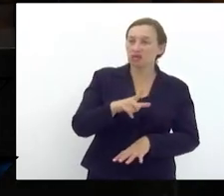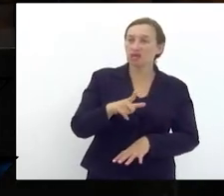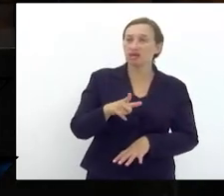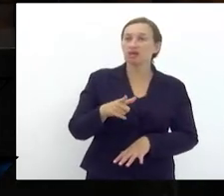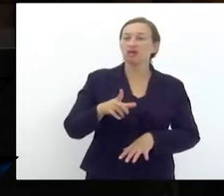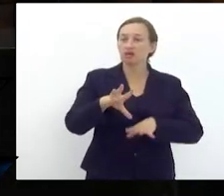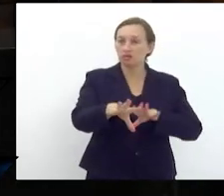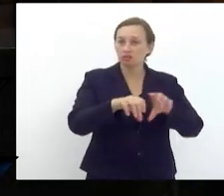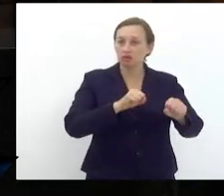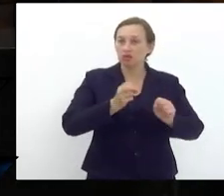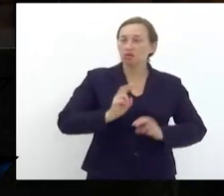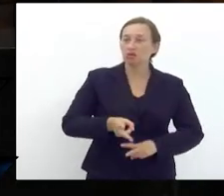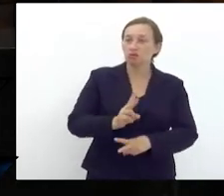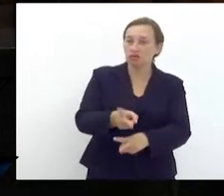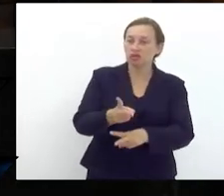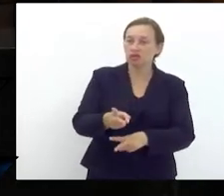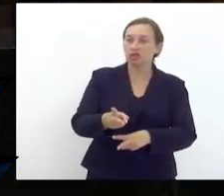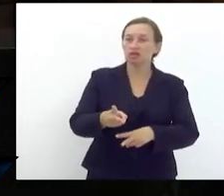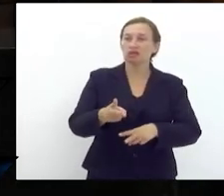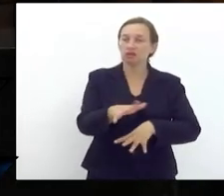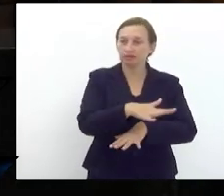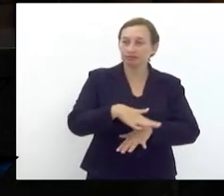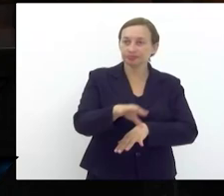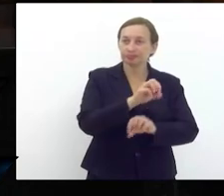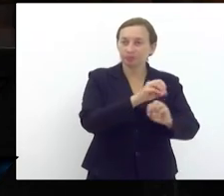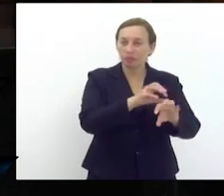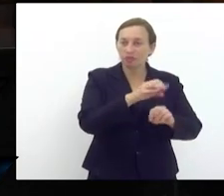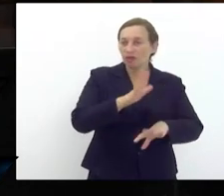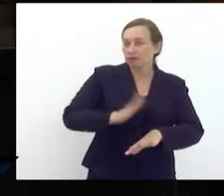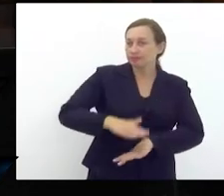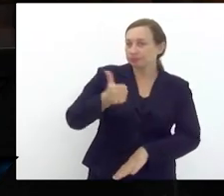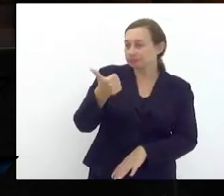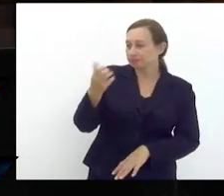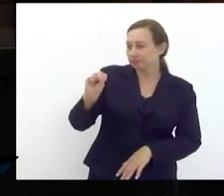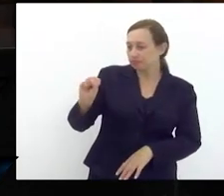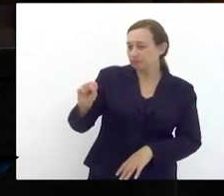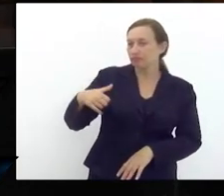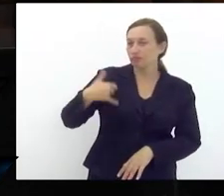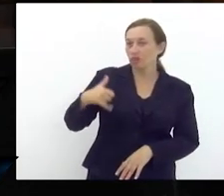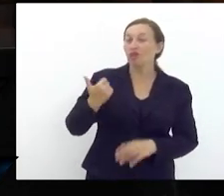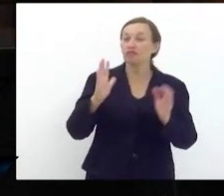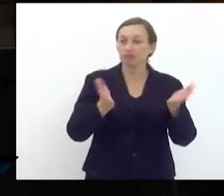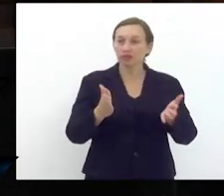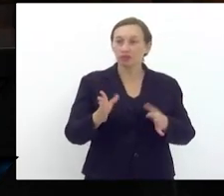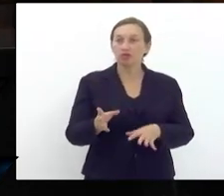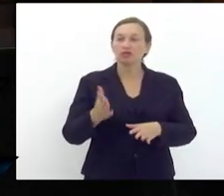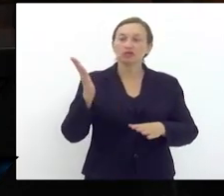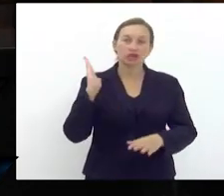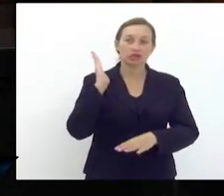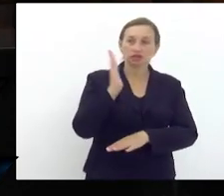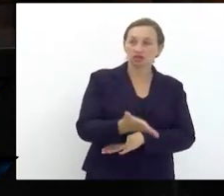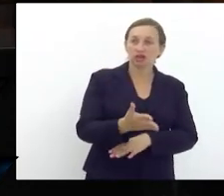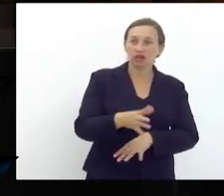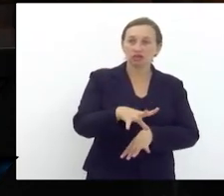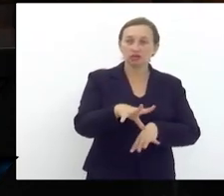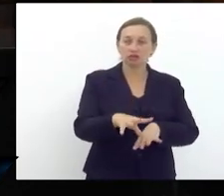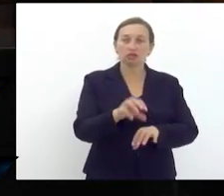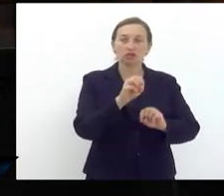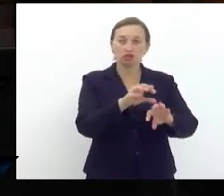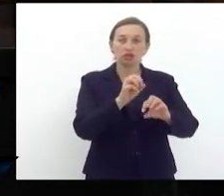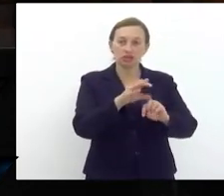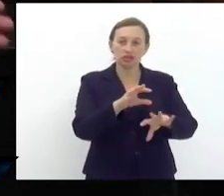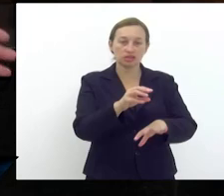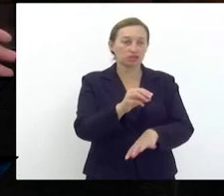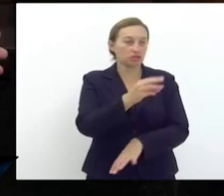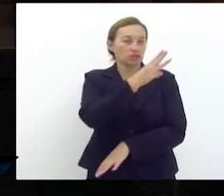e seguir a sua trajetória na educação se você tem mais de 18 anos você já pode fazer a prova direto para o ensino médio Independente